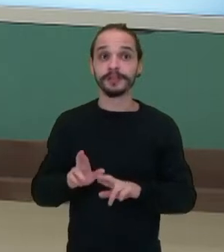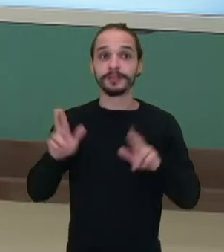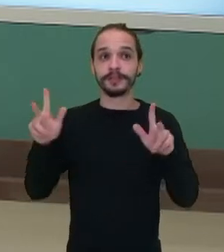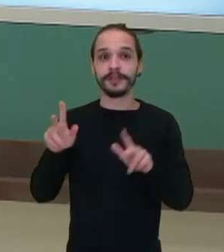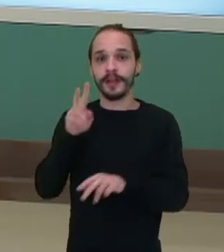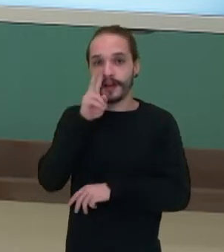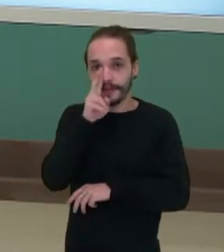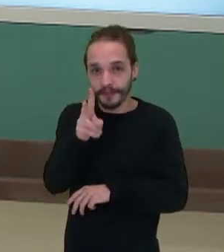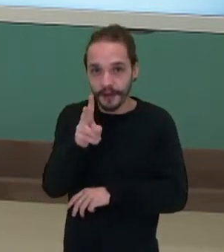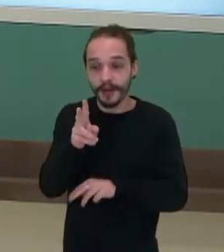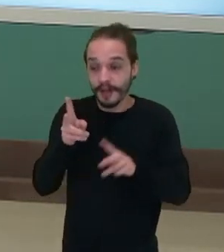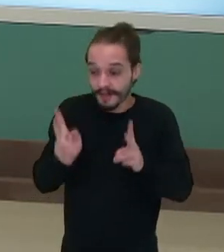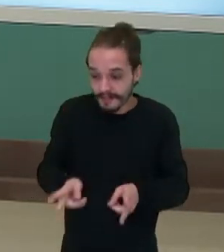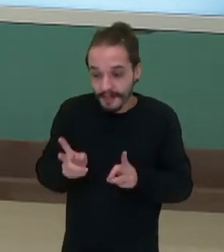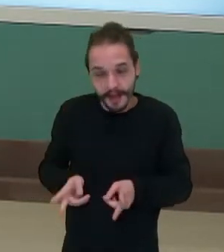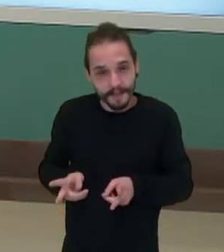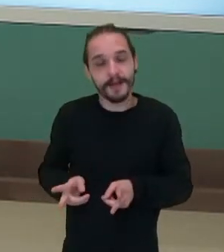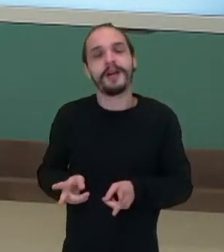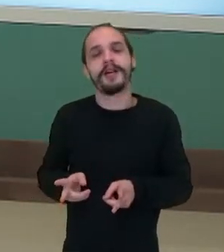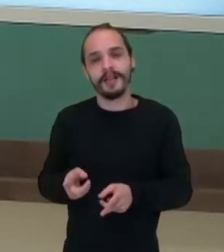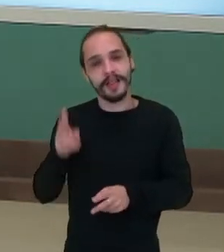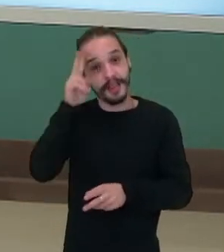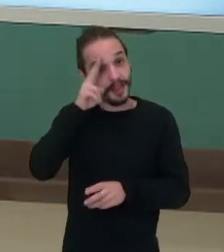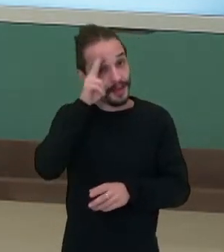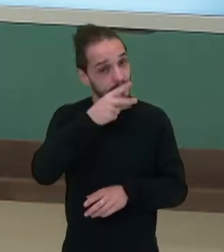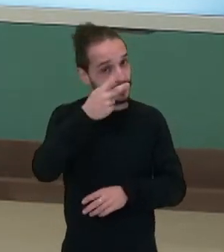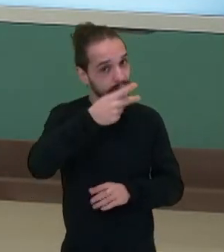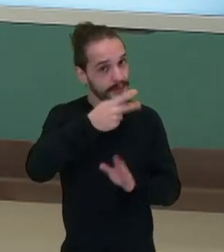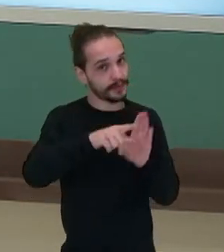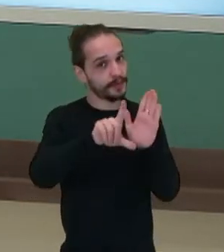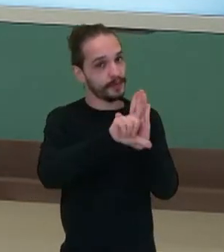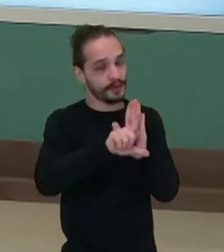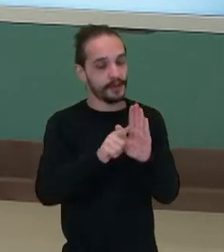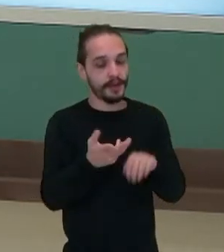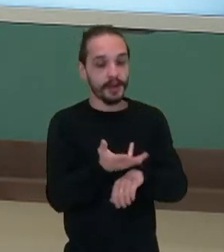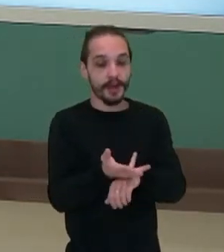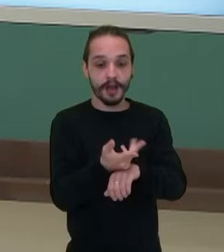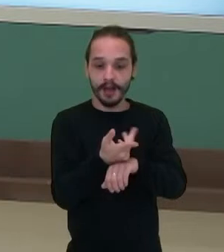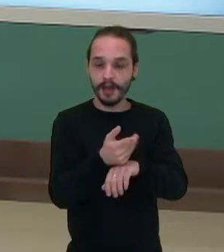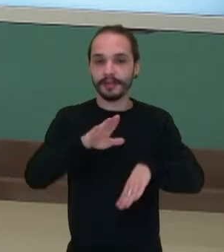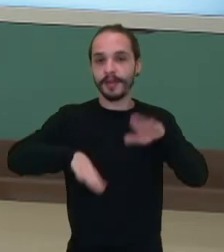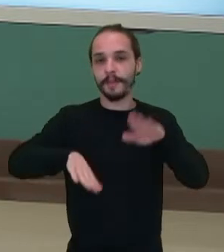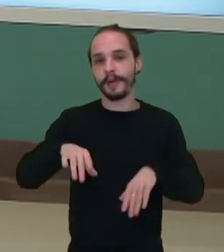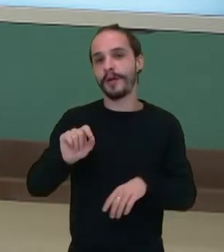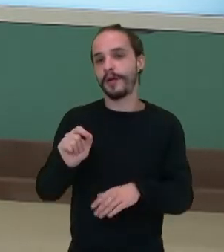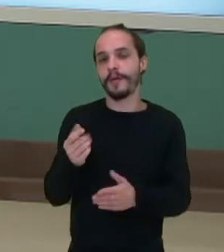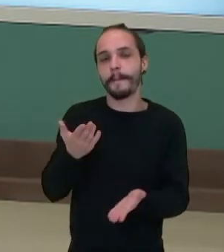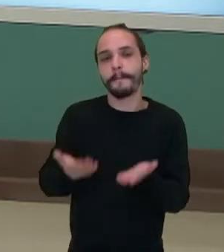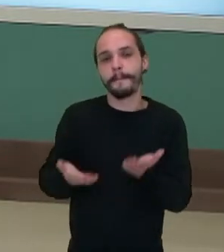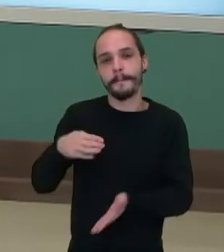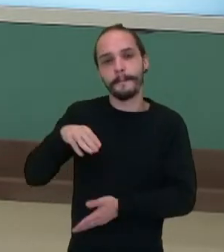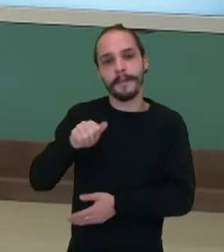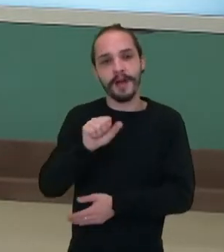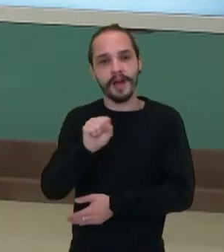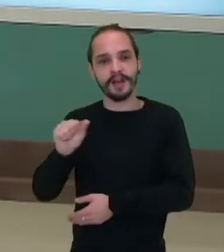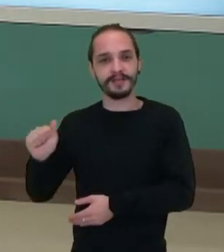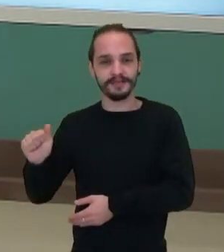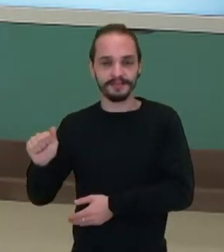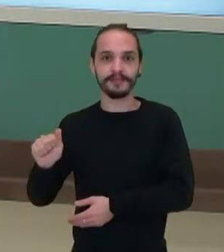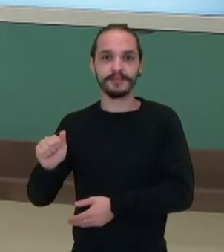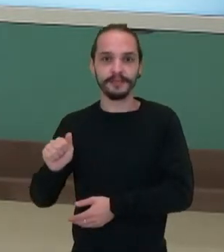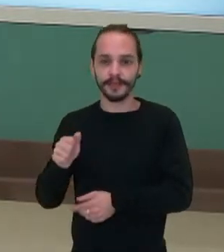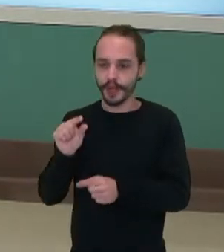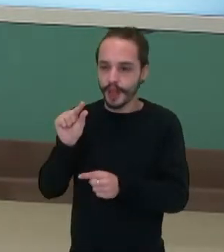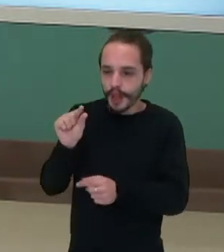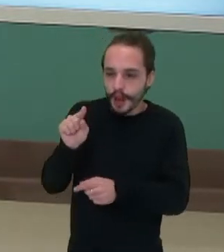é a mesma, a gente tem que lembrar da segunda lei de Newton, que a aceleração promovida depende da massa. Então, como o projétil tem